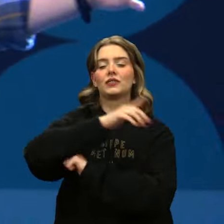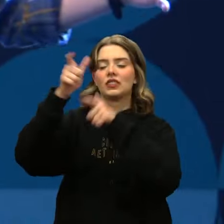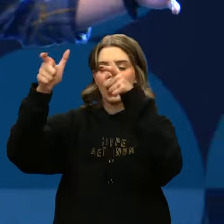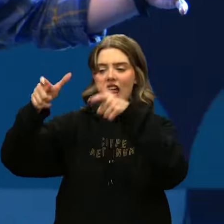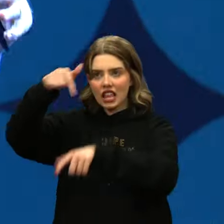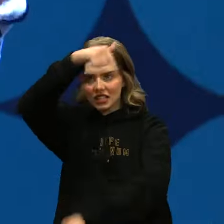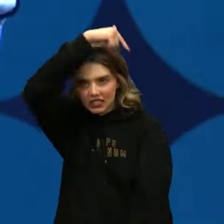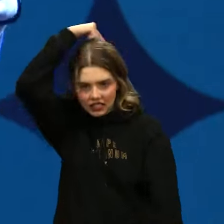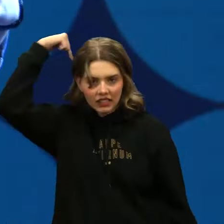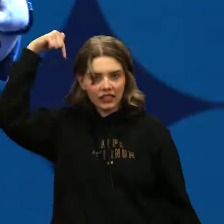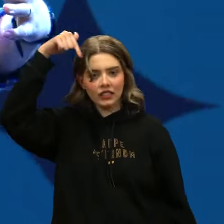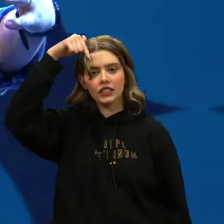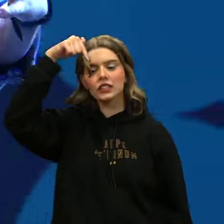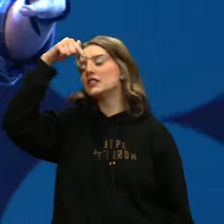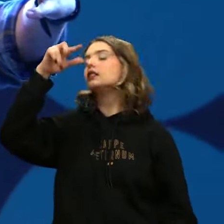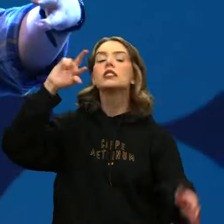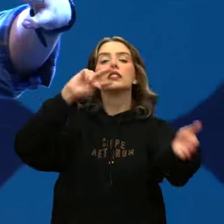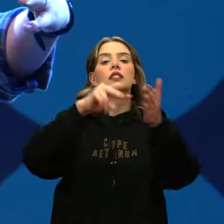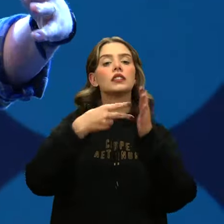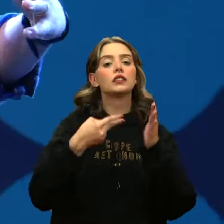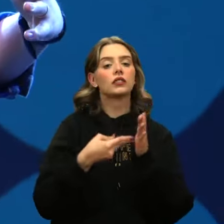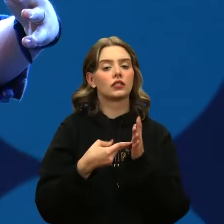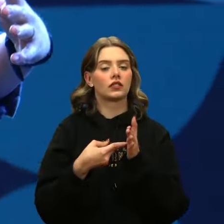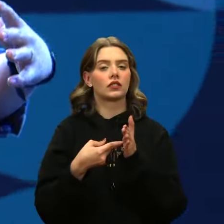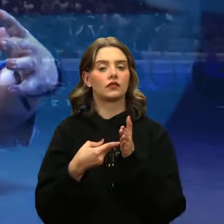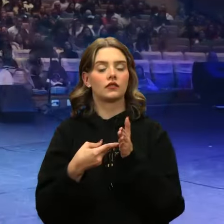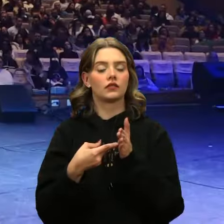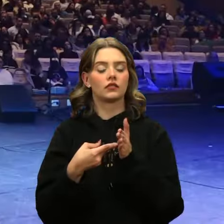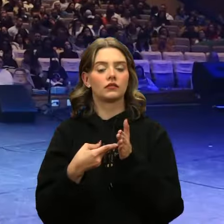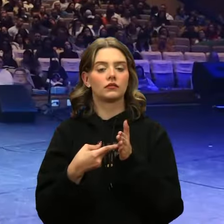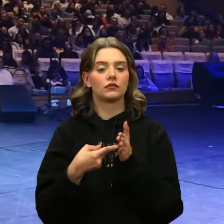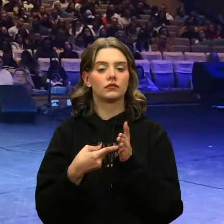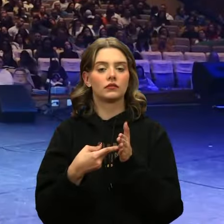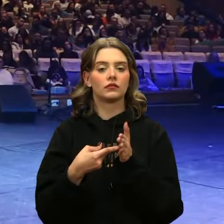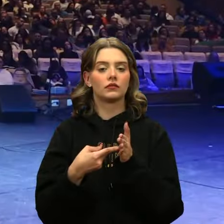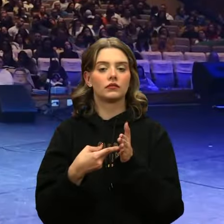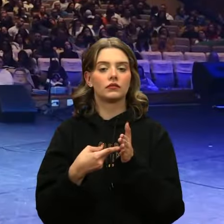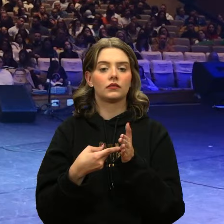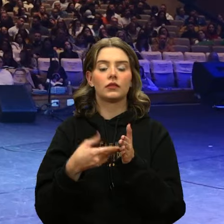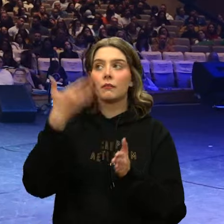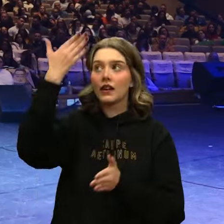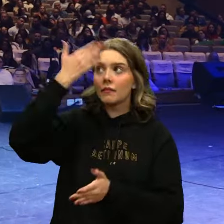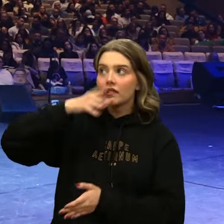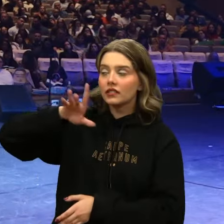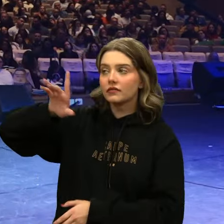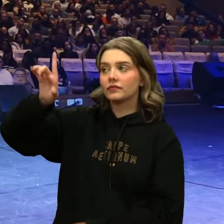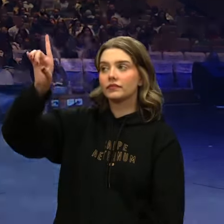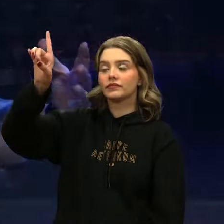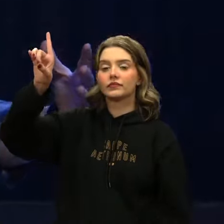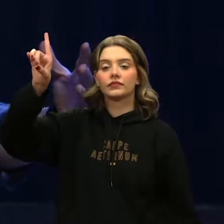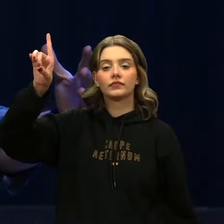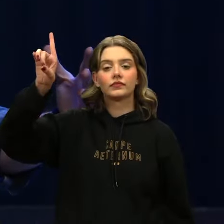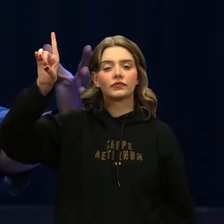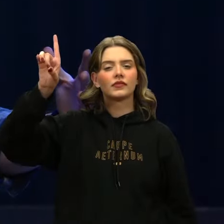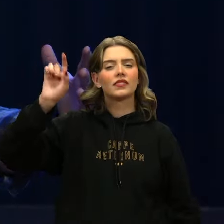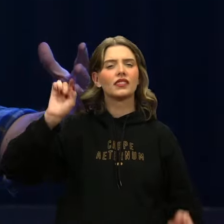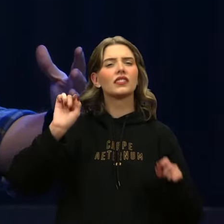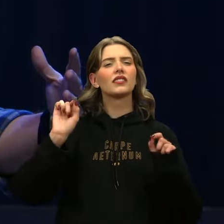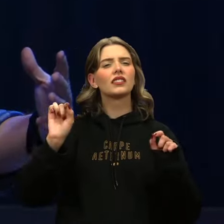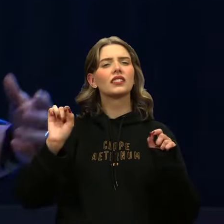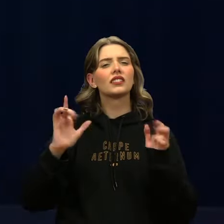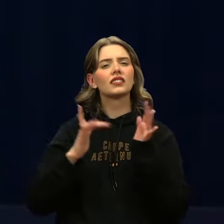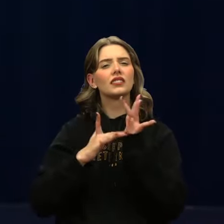santuário é um símbolo, uma palavra simbólica para a presença de Deus. Sabe o que Jesus estava